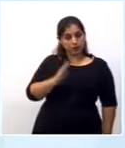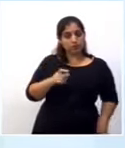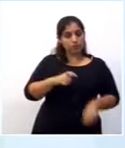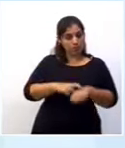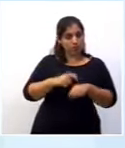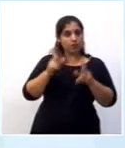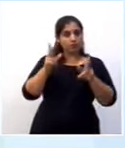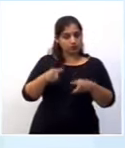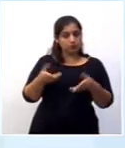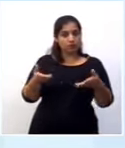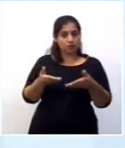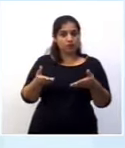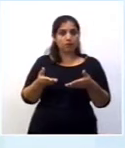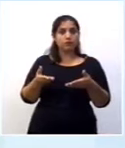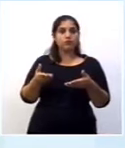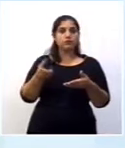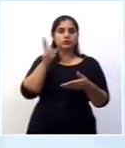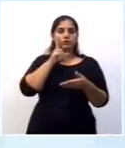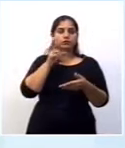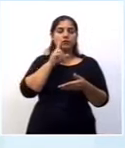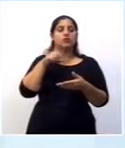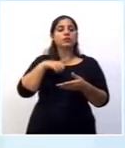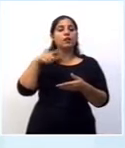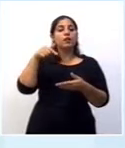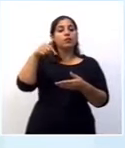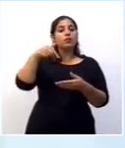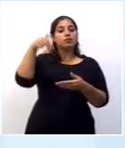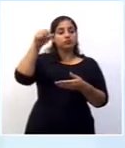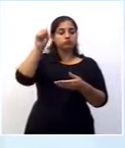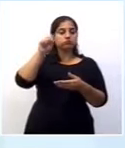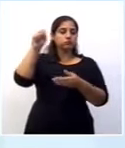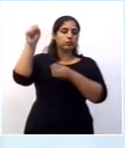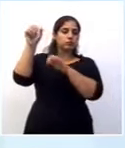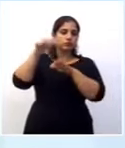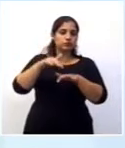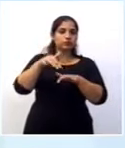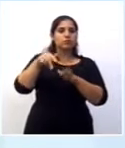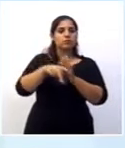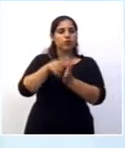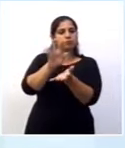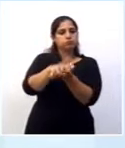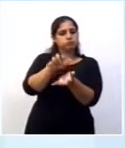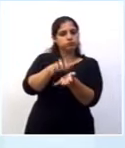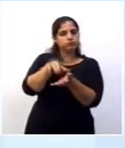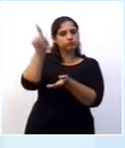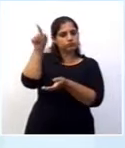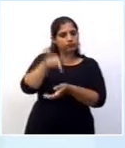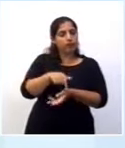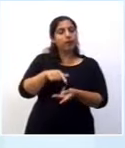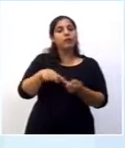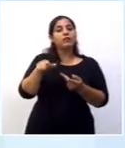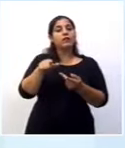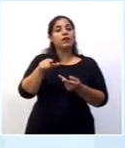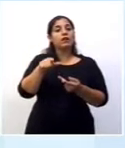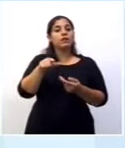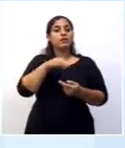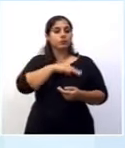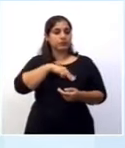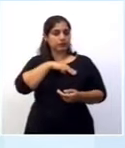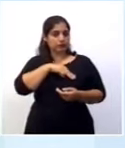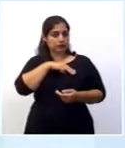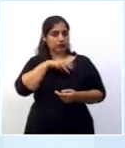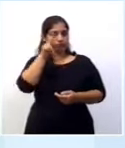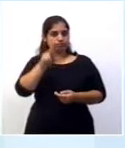nosso momento histórico, nós temos os sertanistas, ali na região de Pernambuco, nós temos as missões religiosas com os